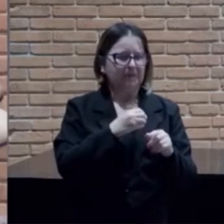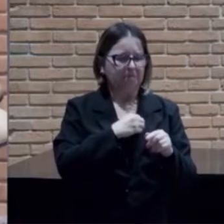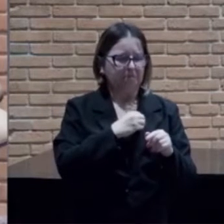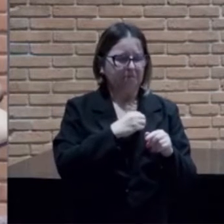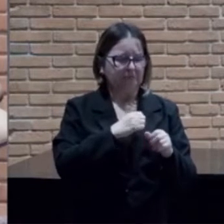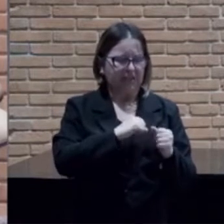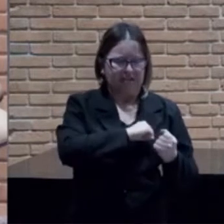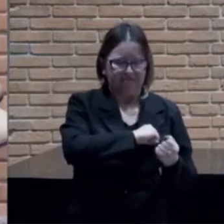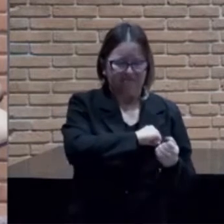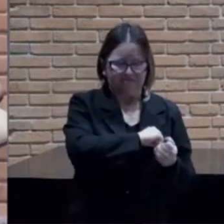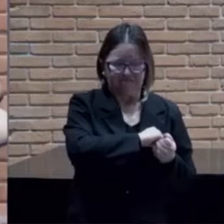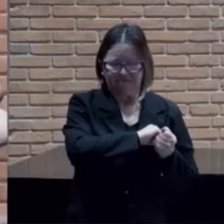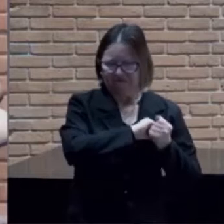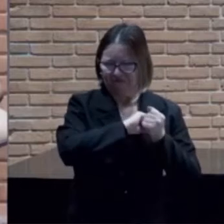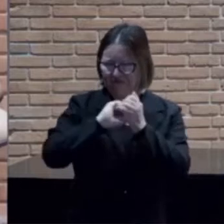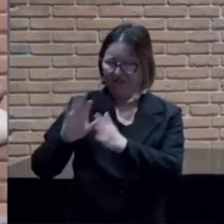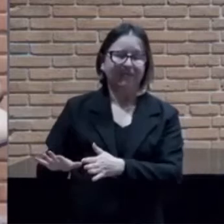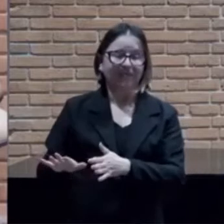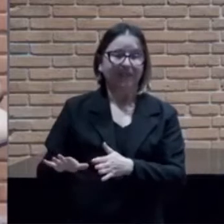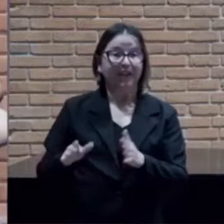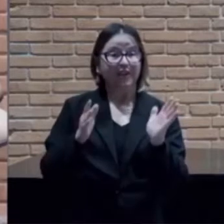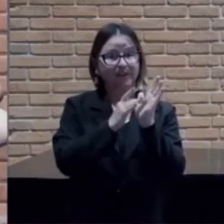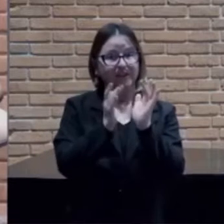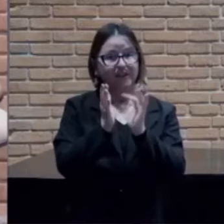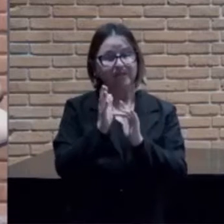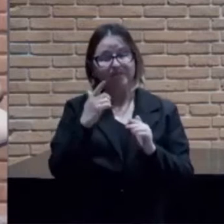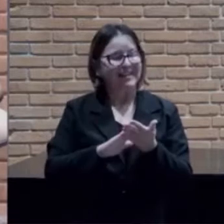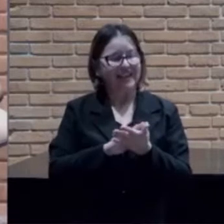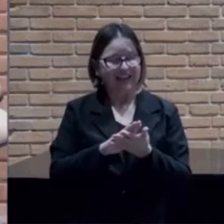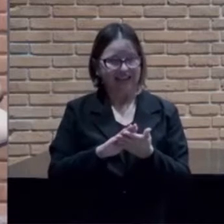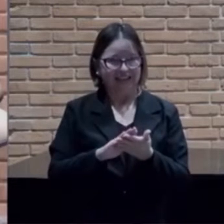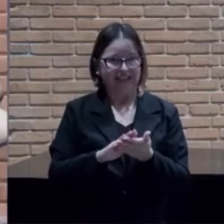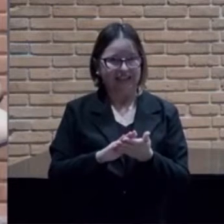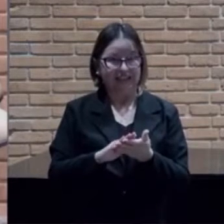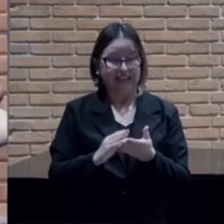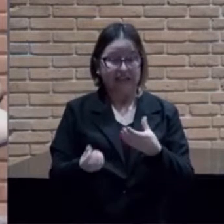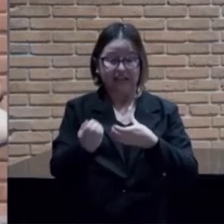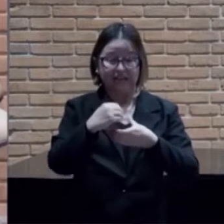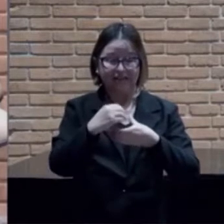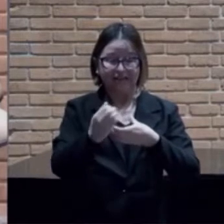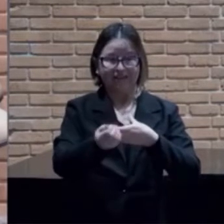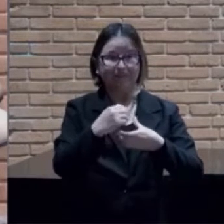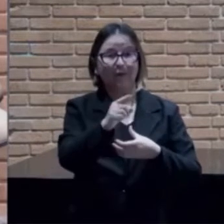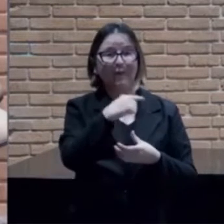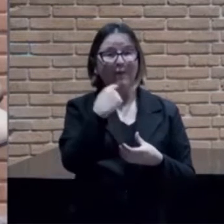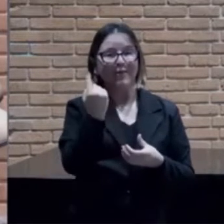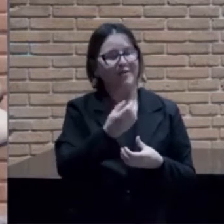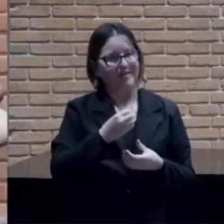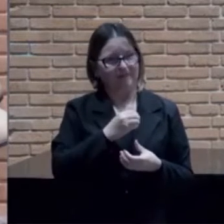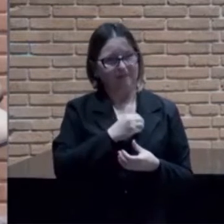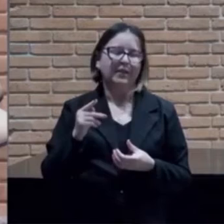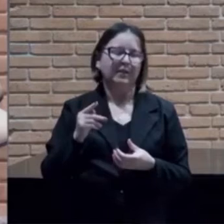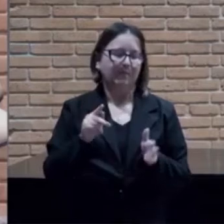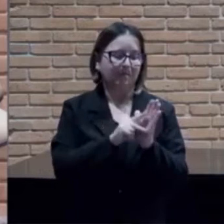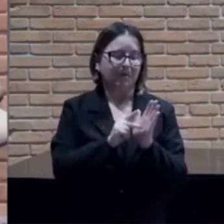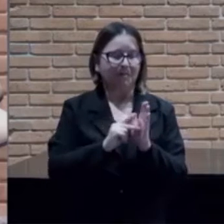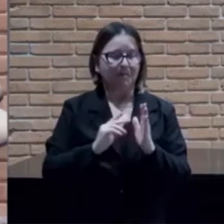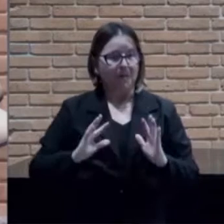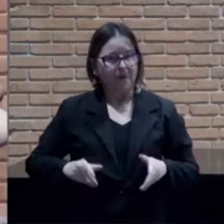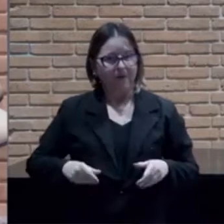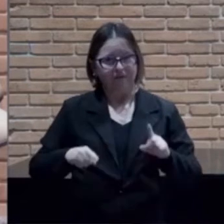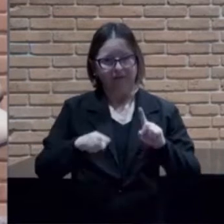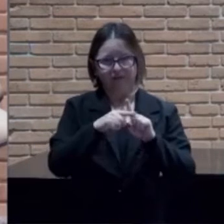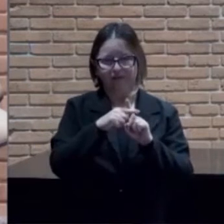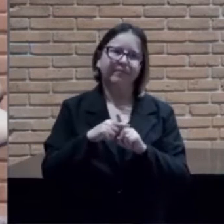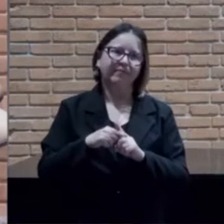seu corpo ele que não tinha pecado ele se fez pecado por nós ele tomou o seu pecado levou no seu corpo ele